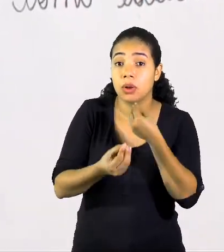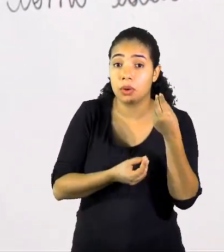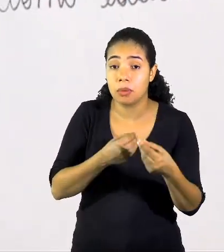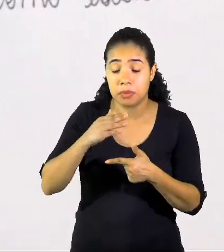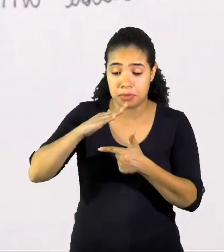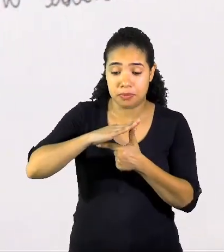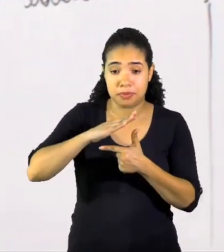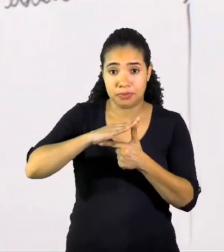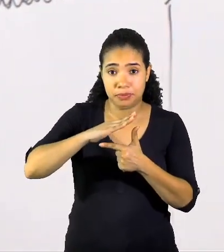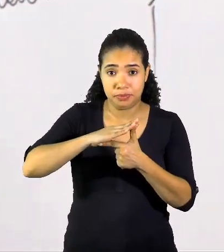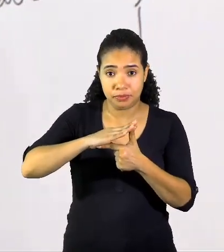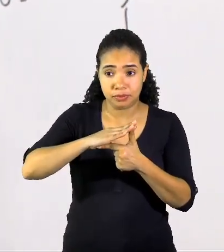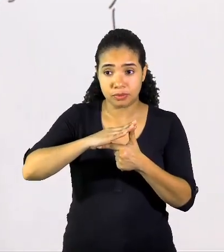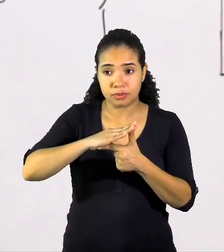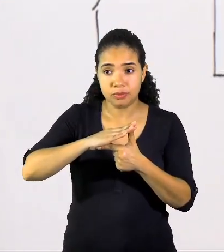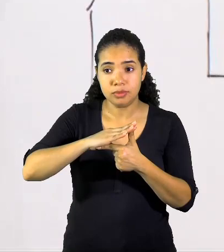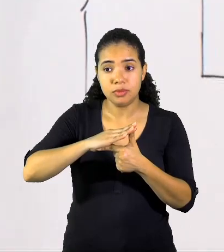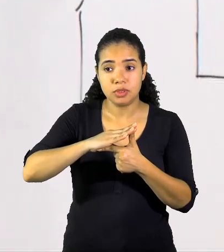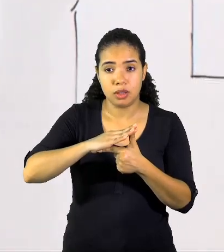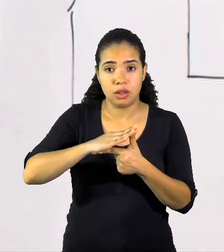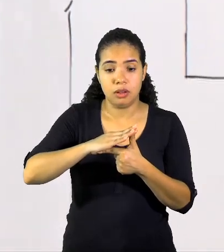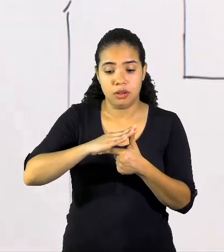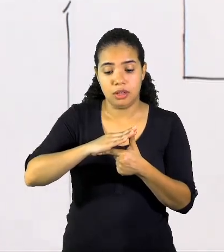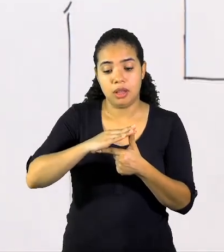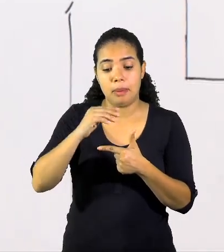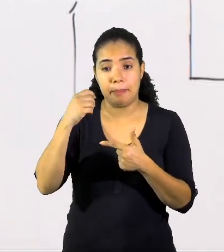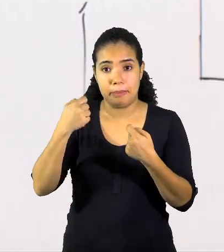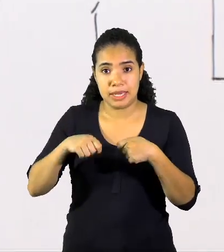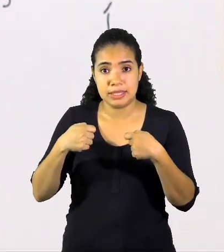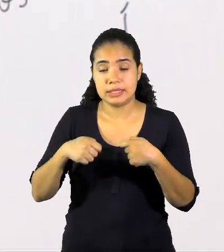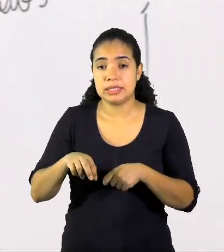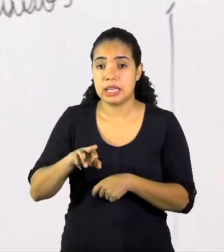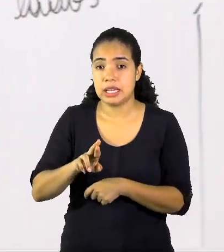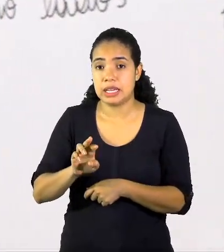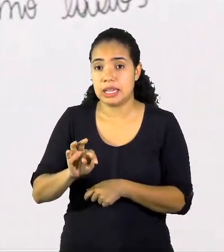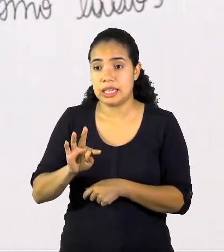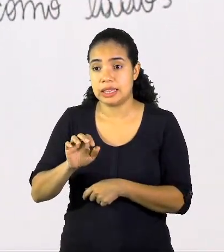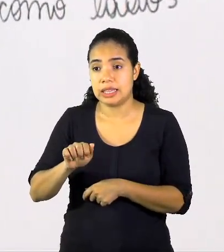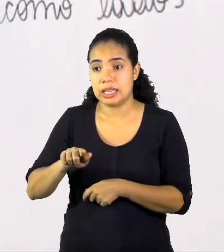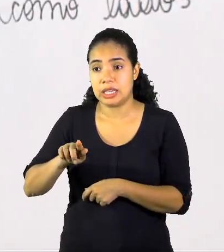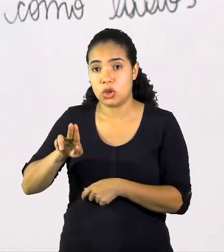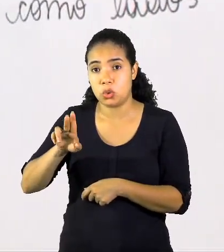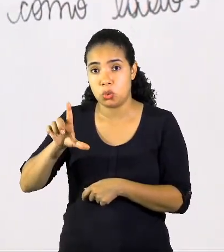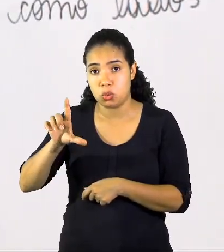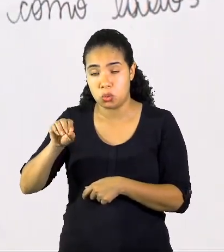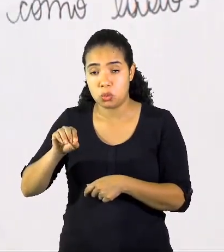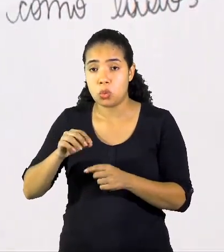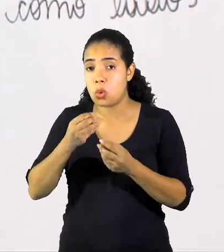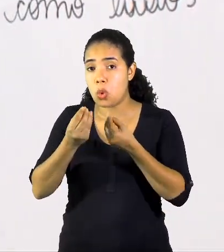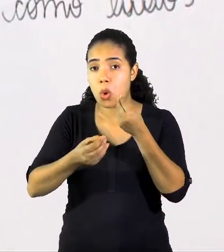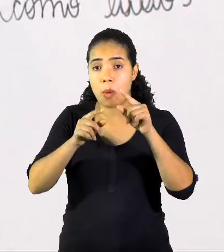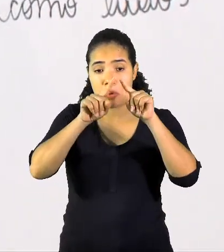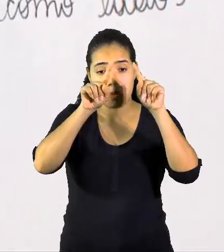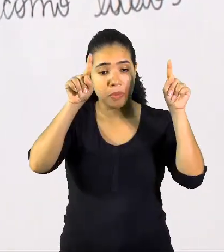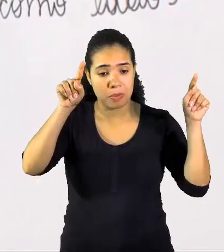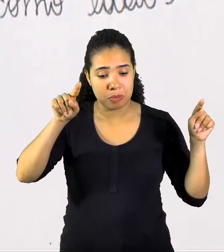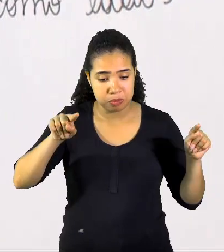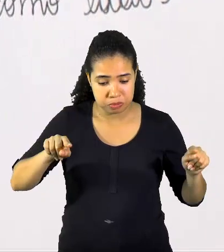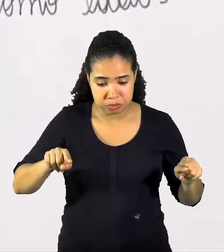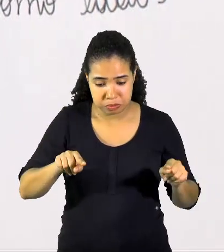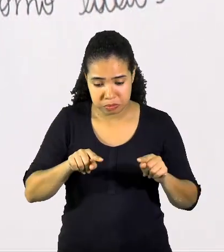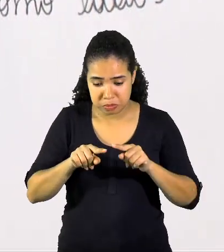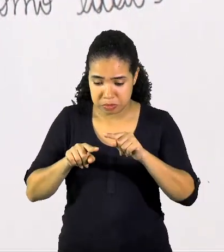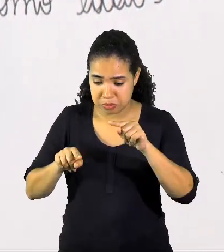triângulo, detalhe, o triângulo ele precisa ser retângulo. Nós vamos comentar mais um pouquinho sobre o que é um triângulo retângulo daqui a